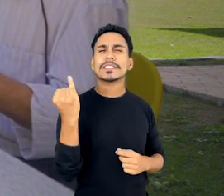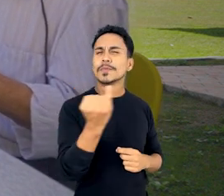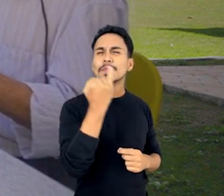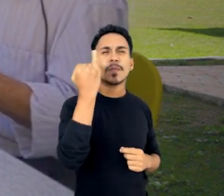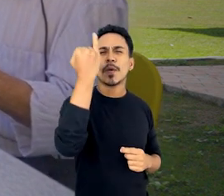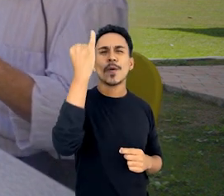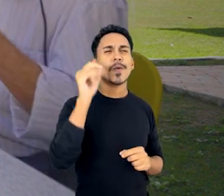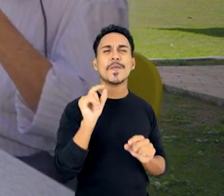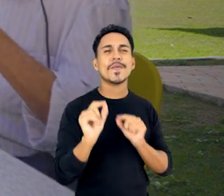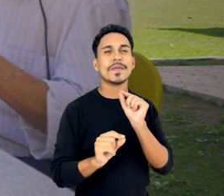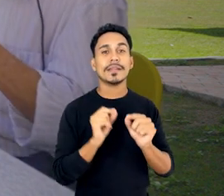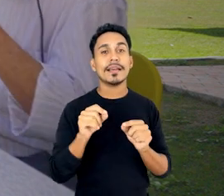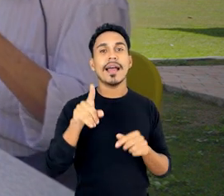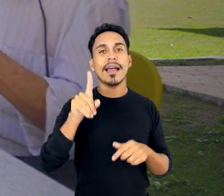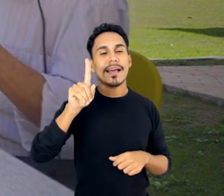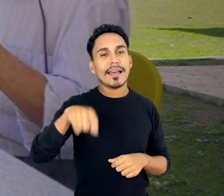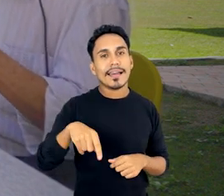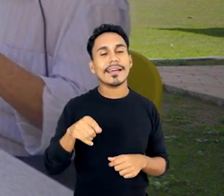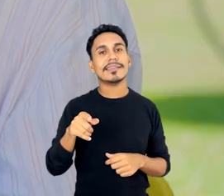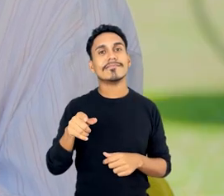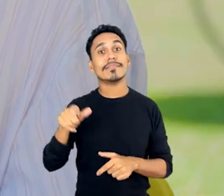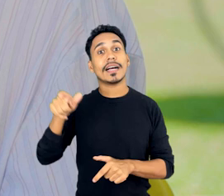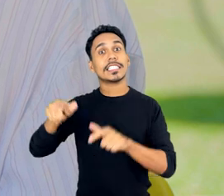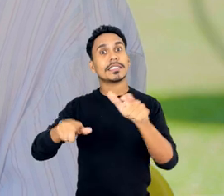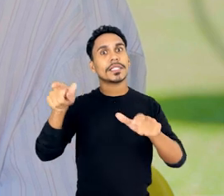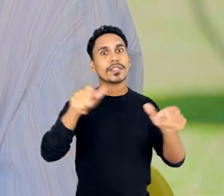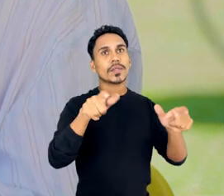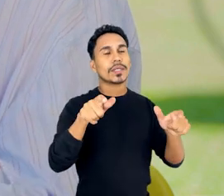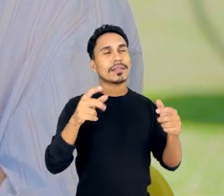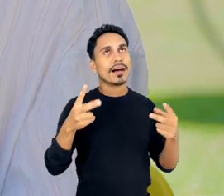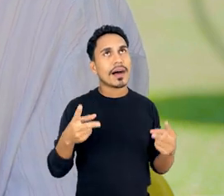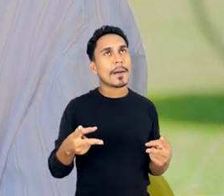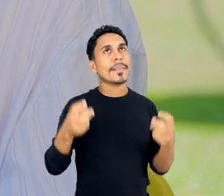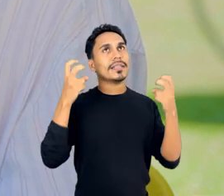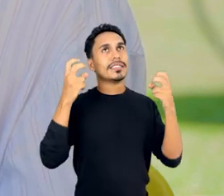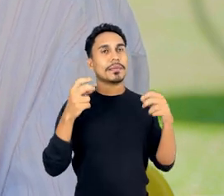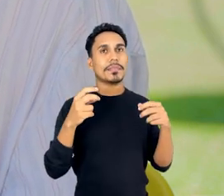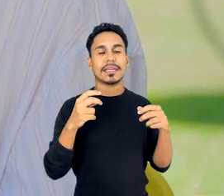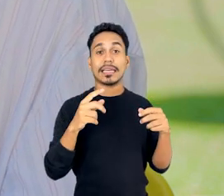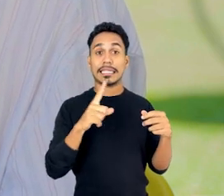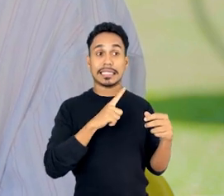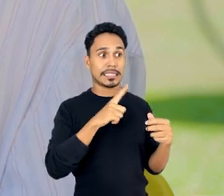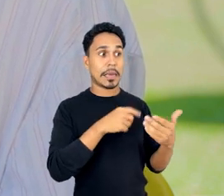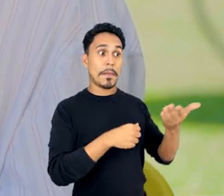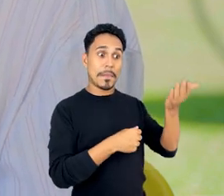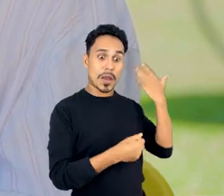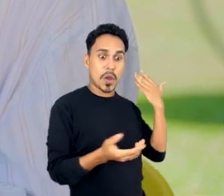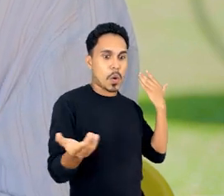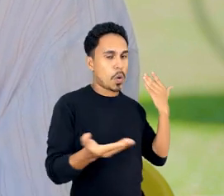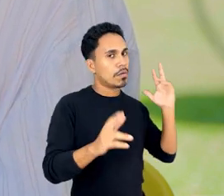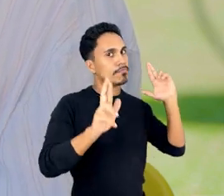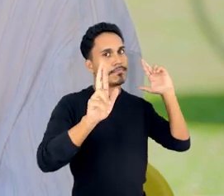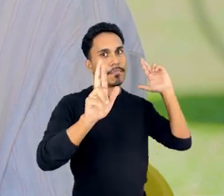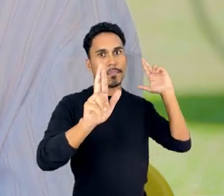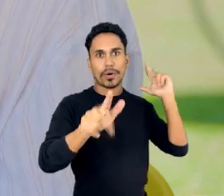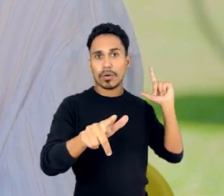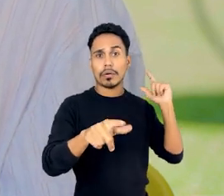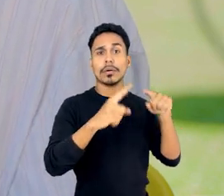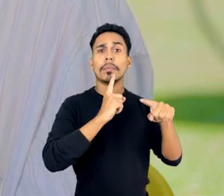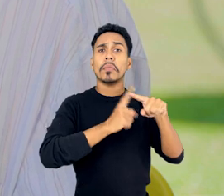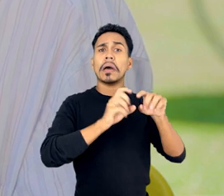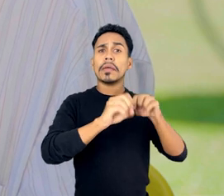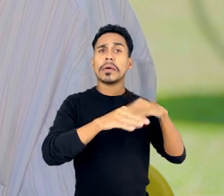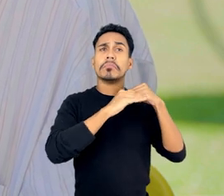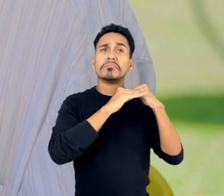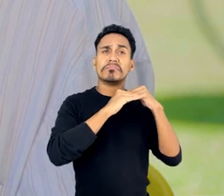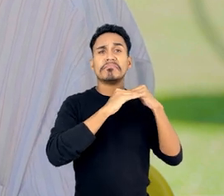importante são as pessoas perceberem e assimilarem a mudança porque senão vão